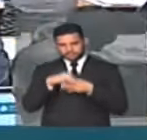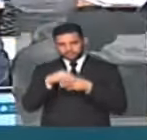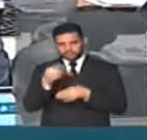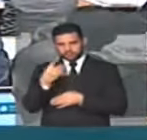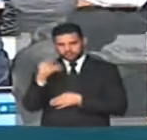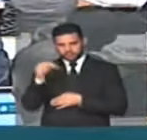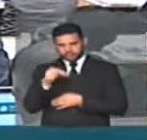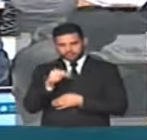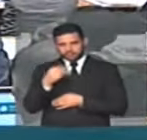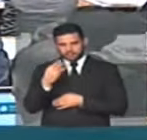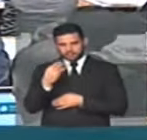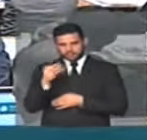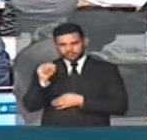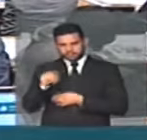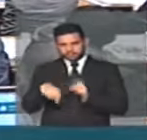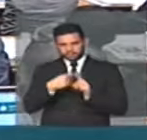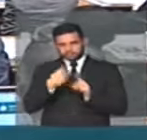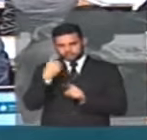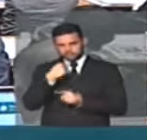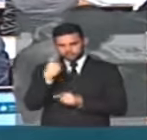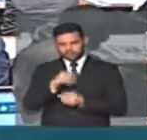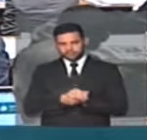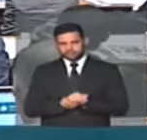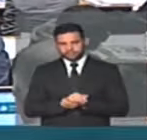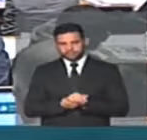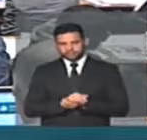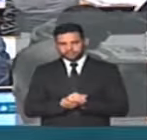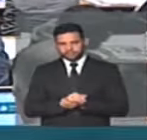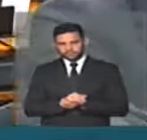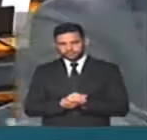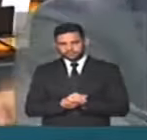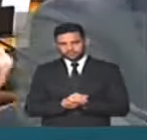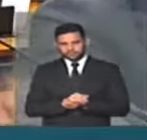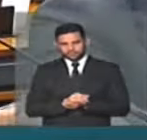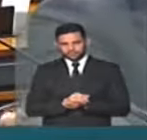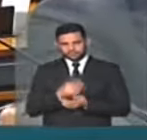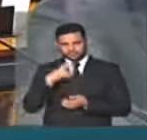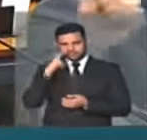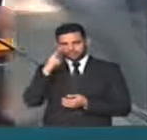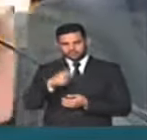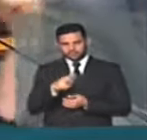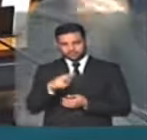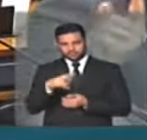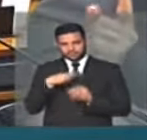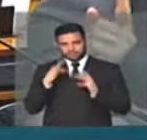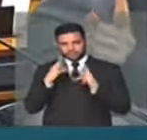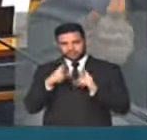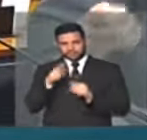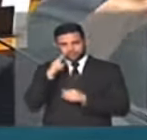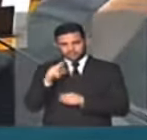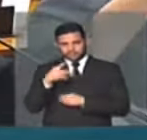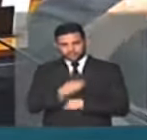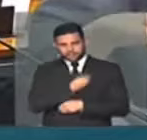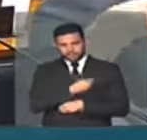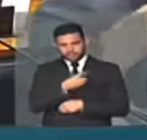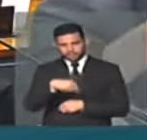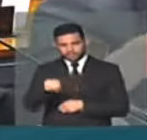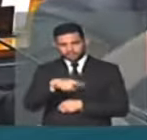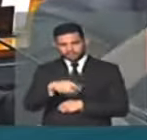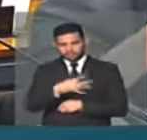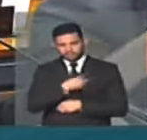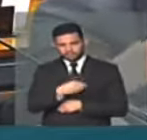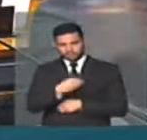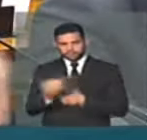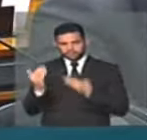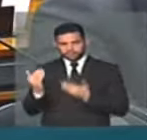tem direito a 4 minutos. Se eu der 3 minutos, ela tem mais 1 minuto para concluir o relatório. E dizer o seguinte, a gente não observa que todos aqui, muitos aqui devem